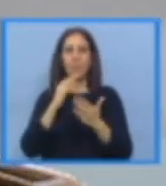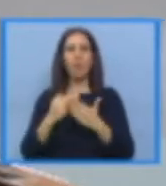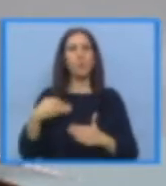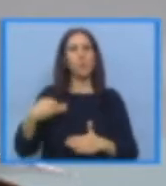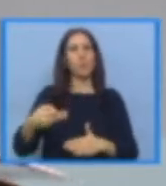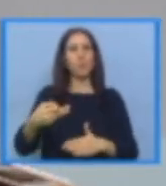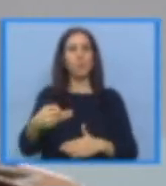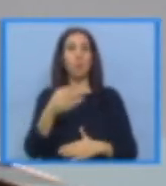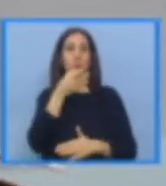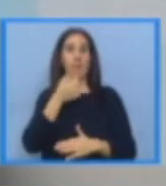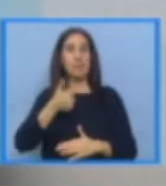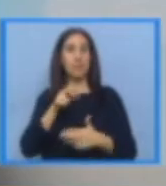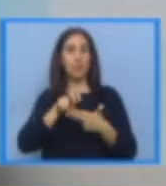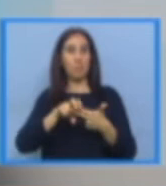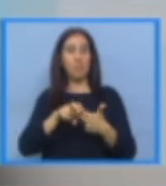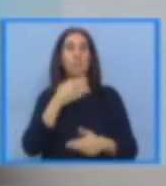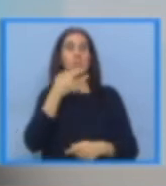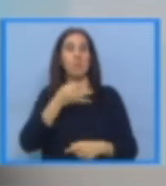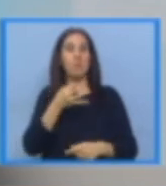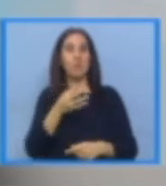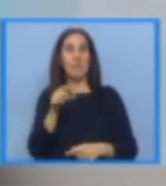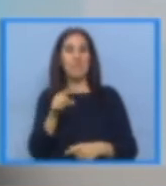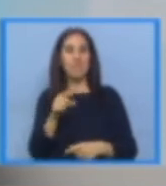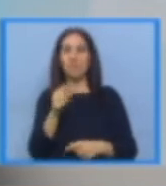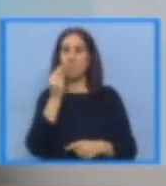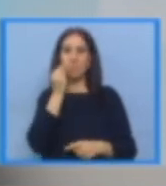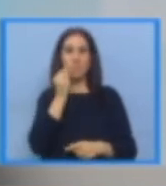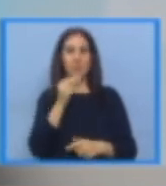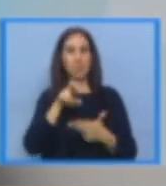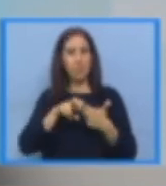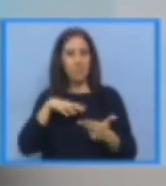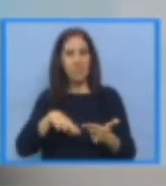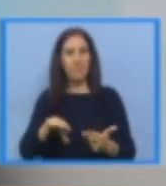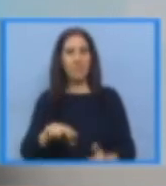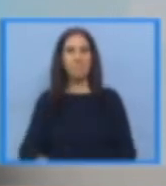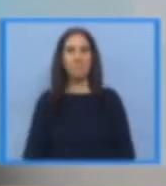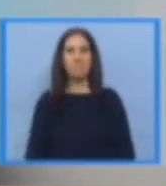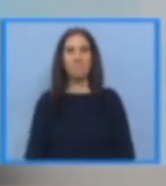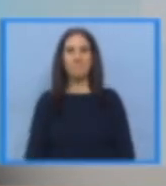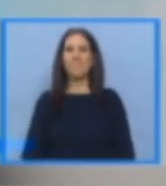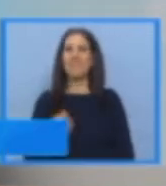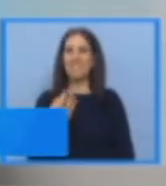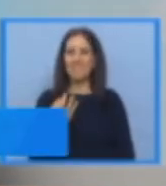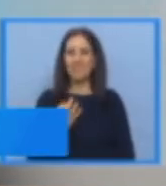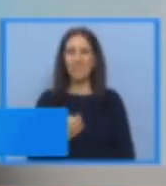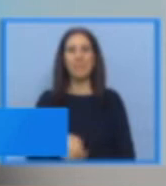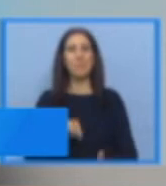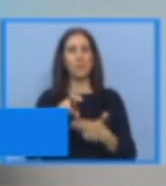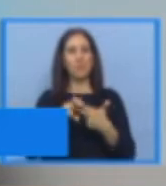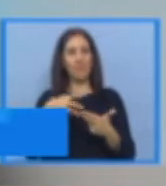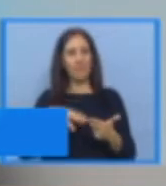melhor do que falarmos da disciplina, porque acredito que seja essa a disposição da disciplina. Sim, esta é a disposição da